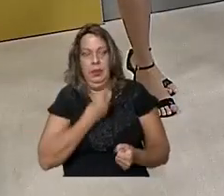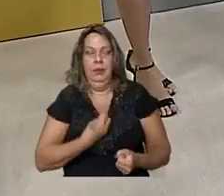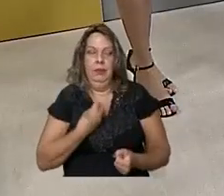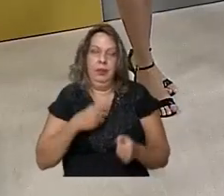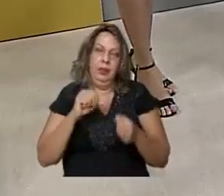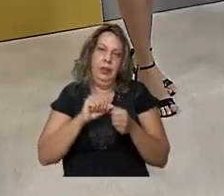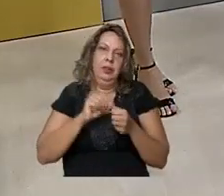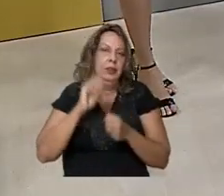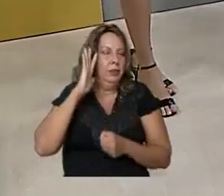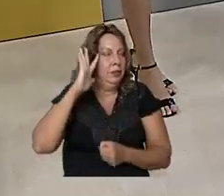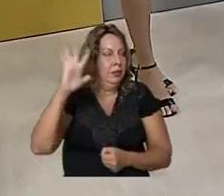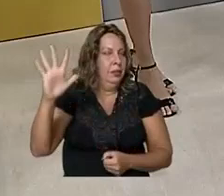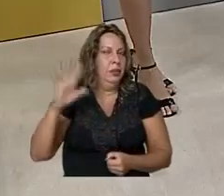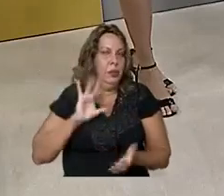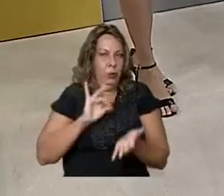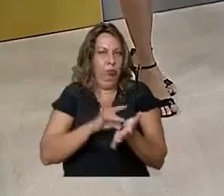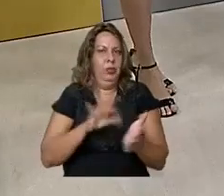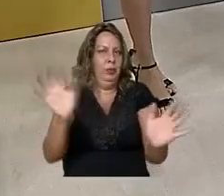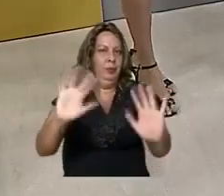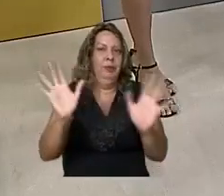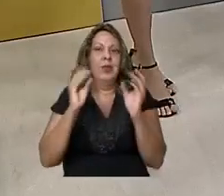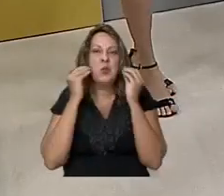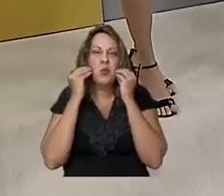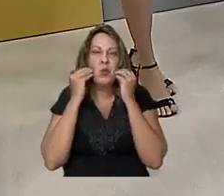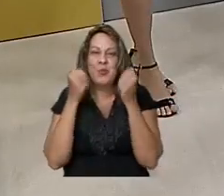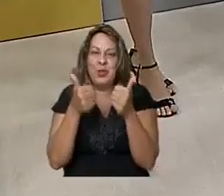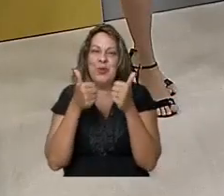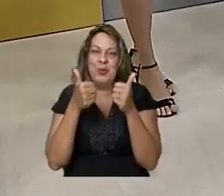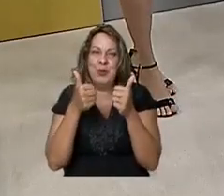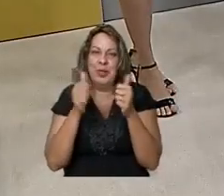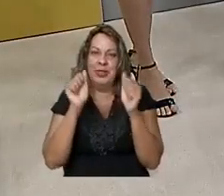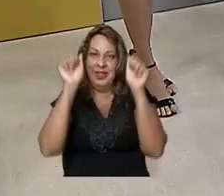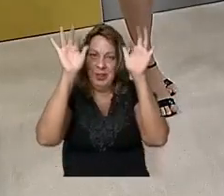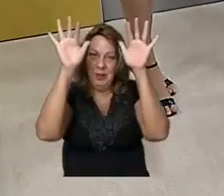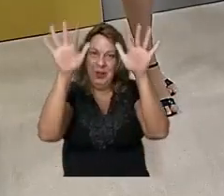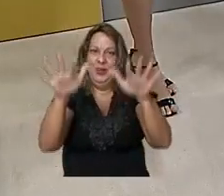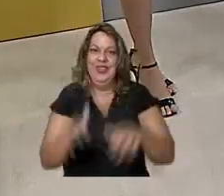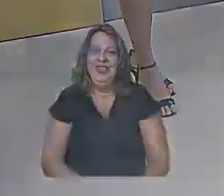salvando vidas e realizando sonhos. Ótima semana. Fiquem com Deus, beijos.